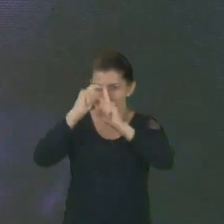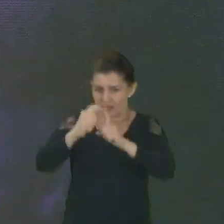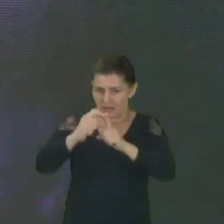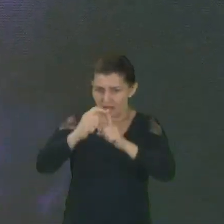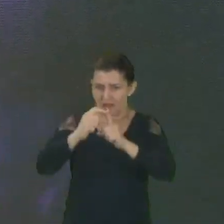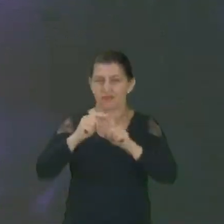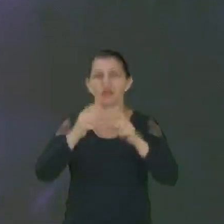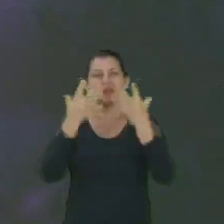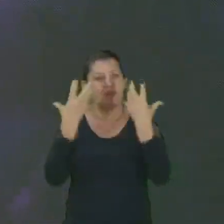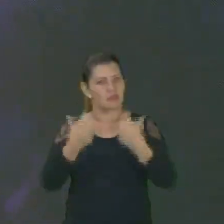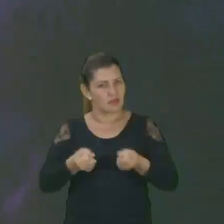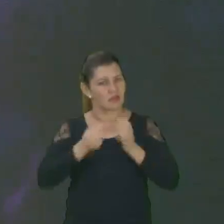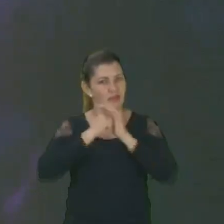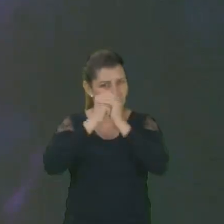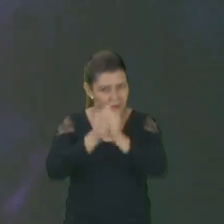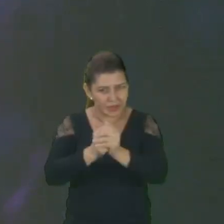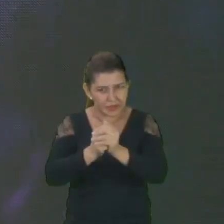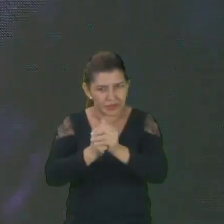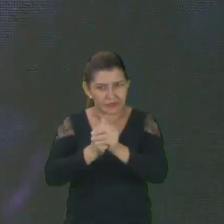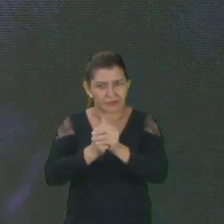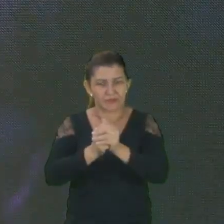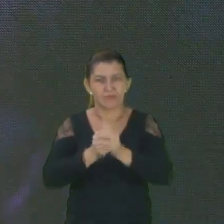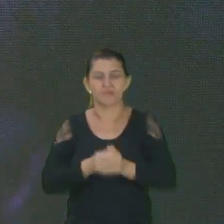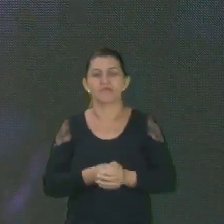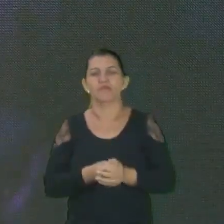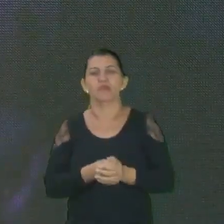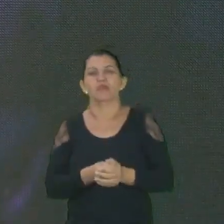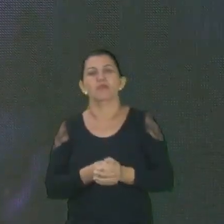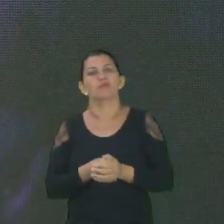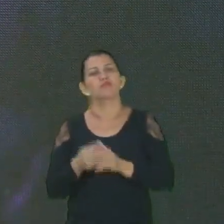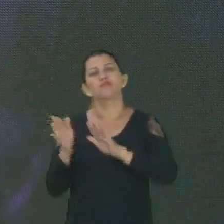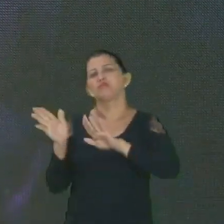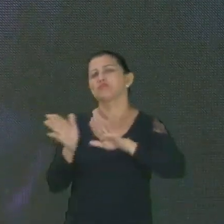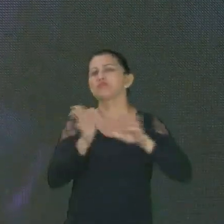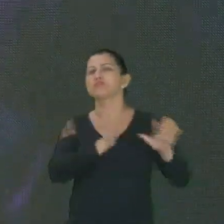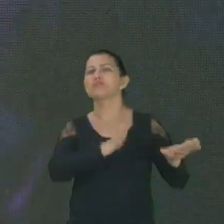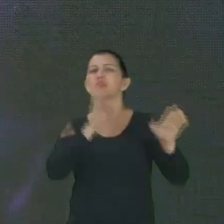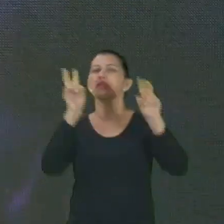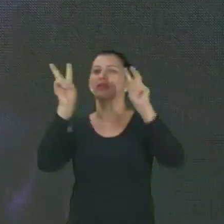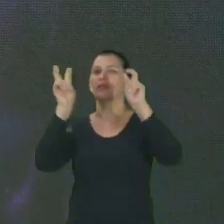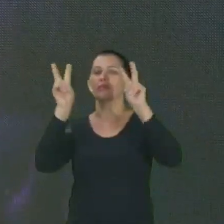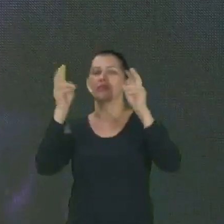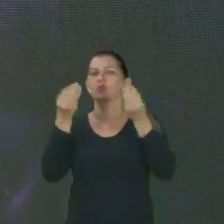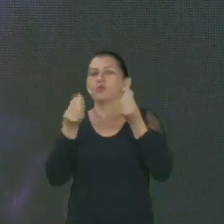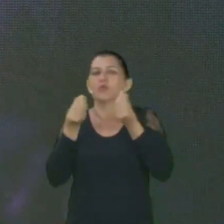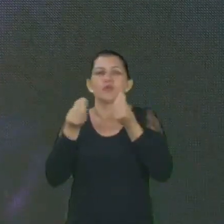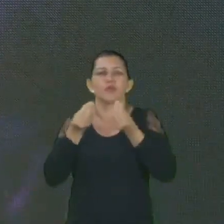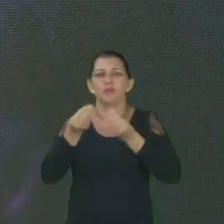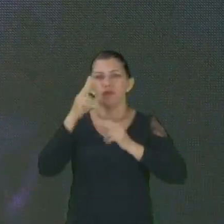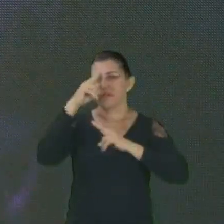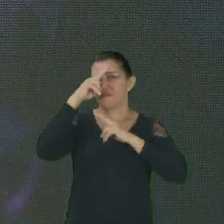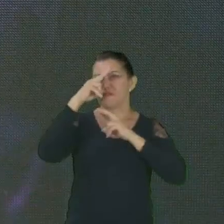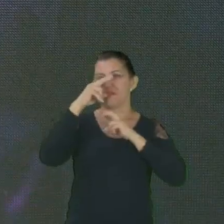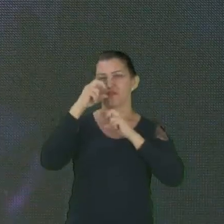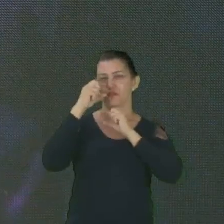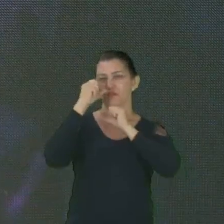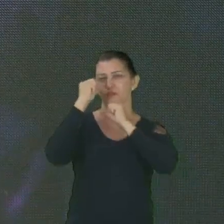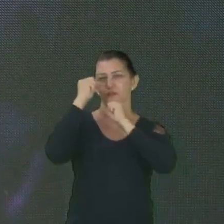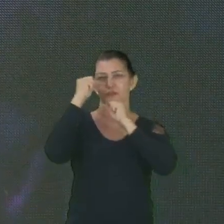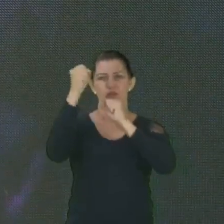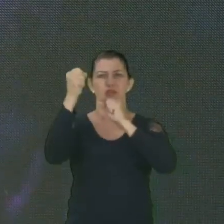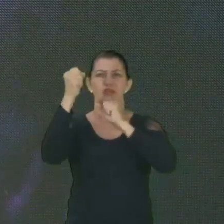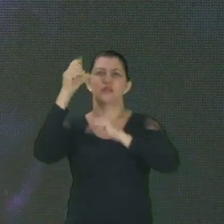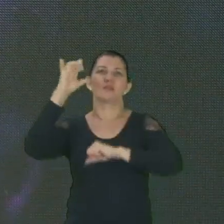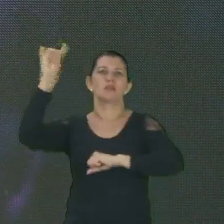Digam amém. Como se fortalece a igreja e como nós podemos ser igreja que